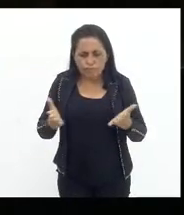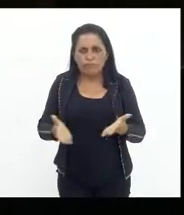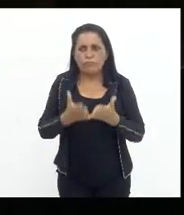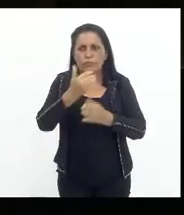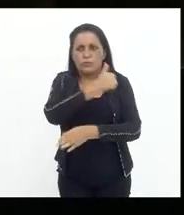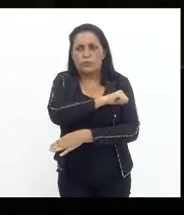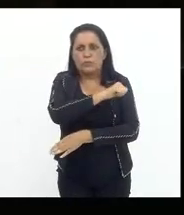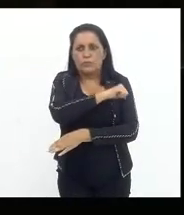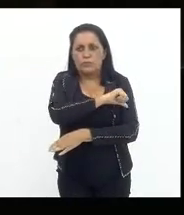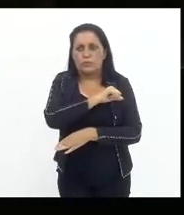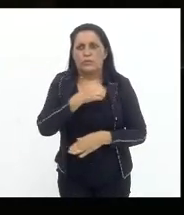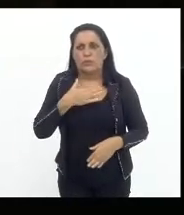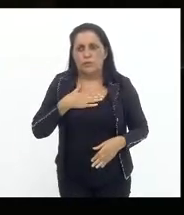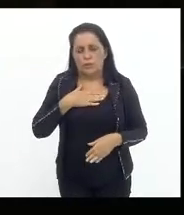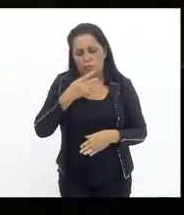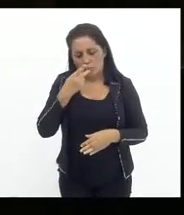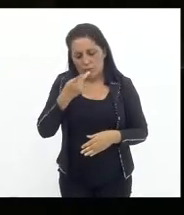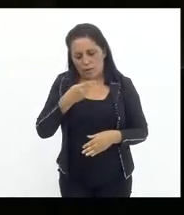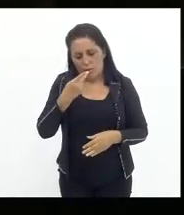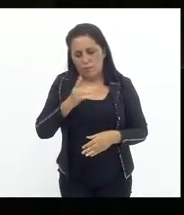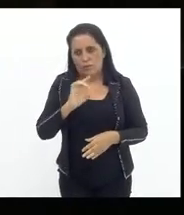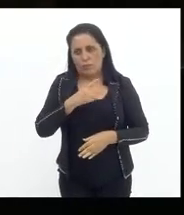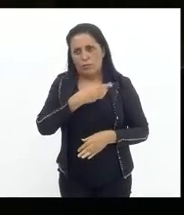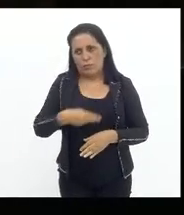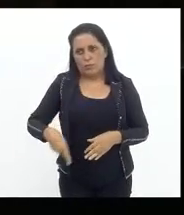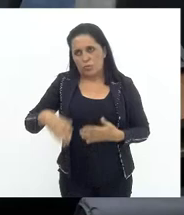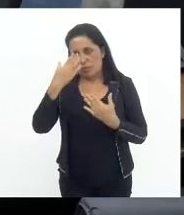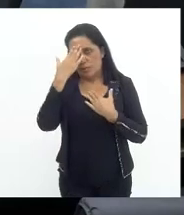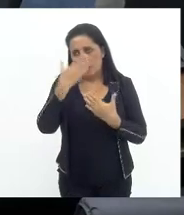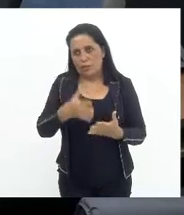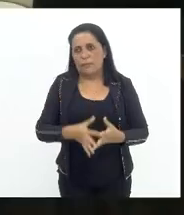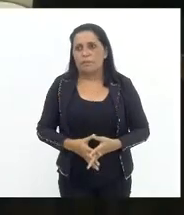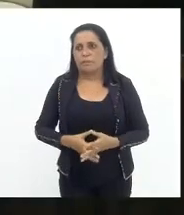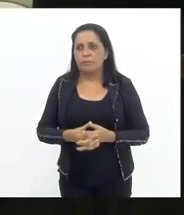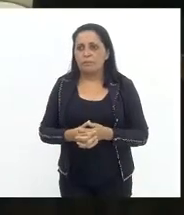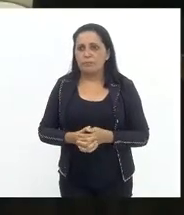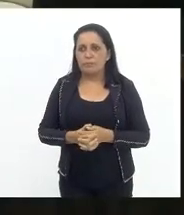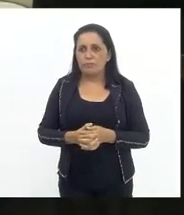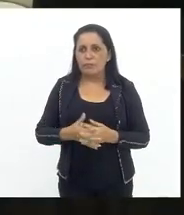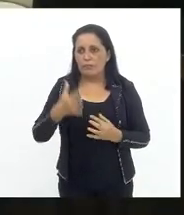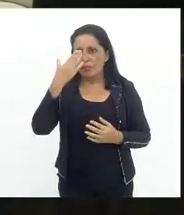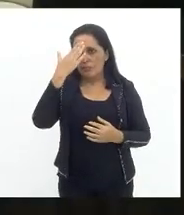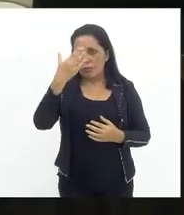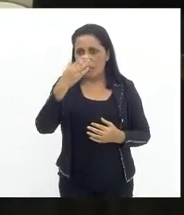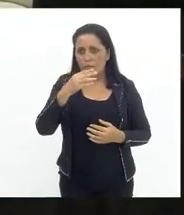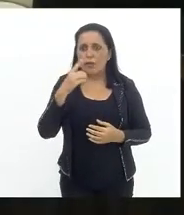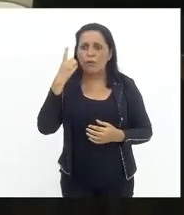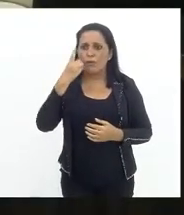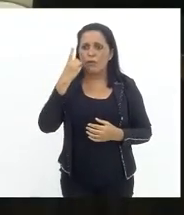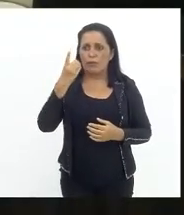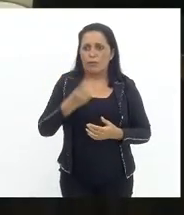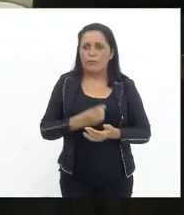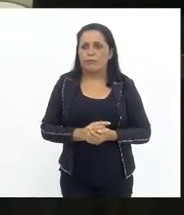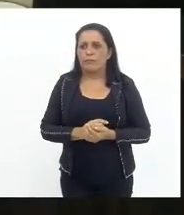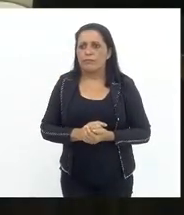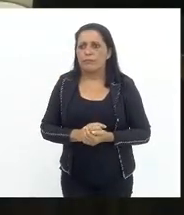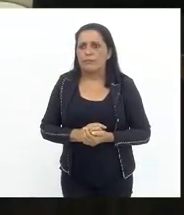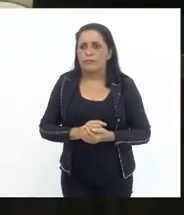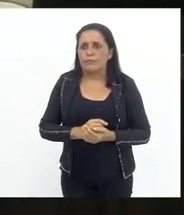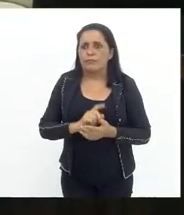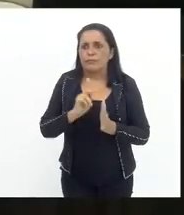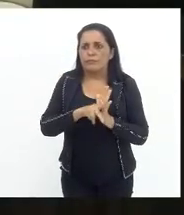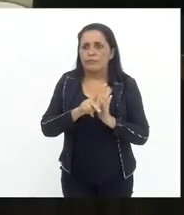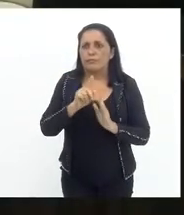eram essas, presidente, as considerações que eu gostaria de fazer. Muito obrigado. Obrigado, deputado Eliomar. O projeto continua em